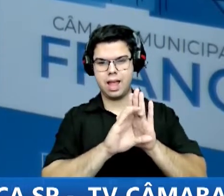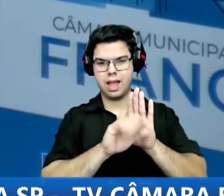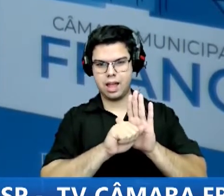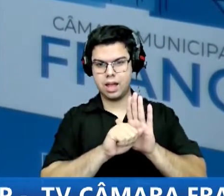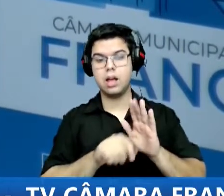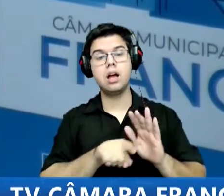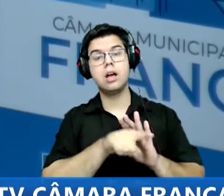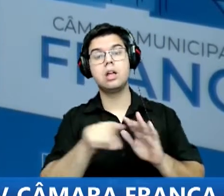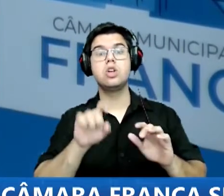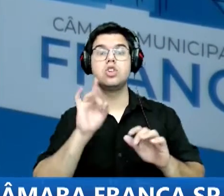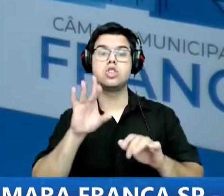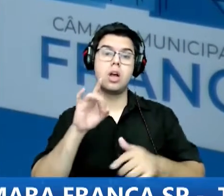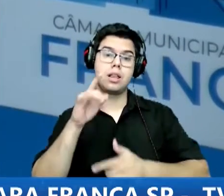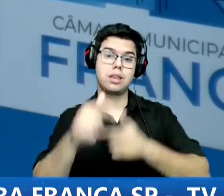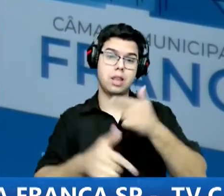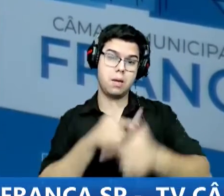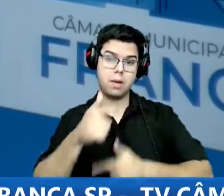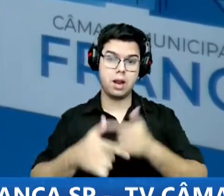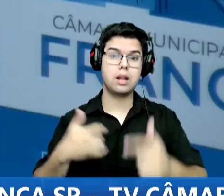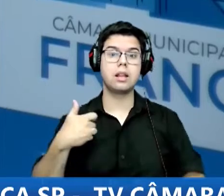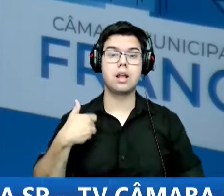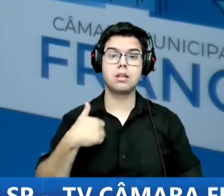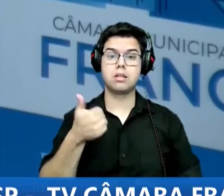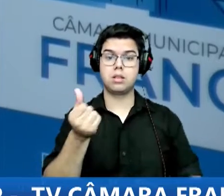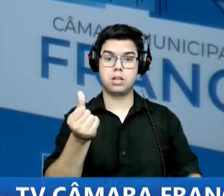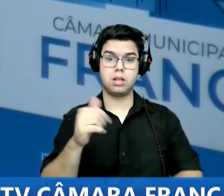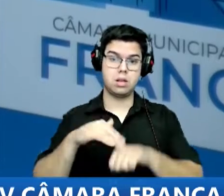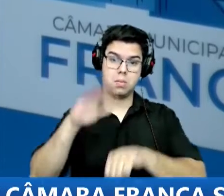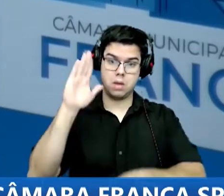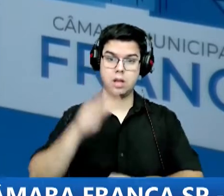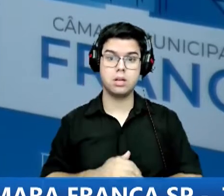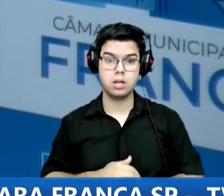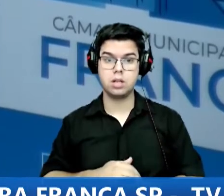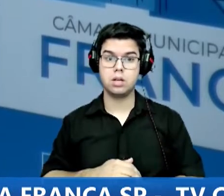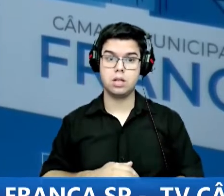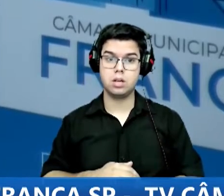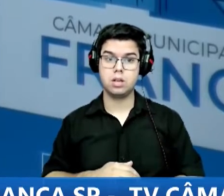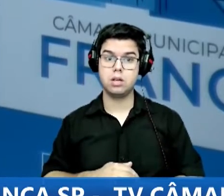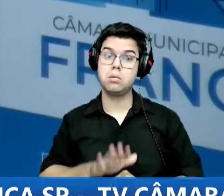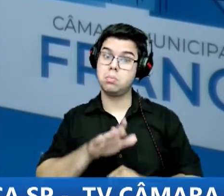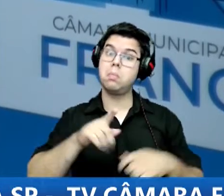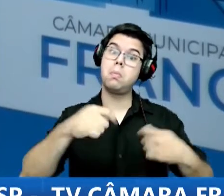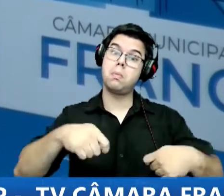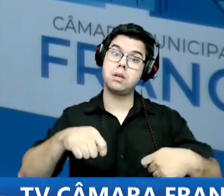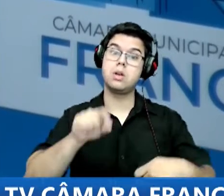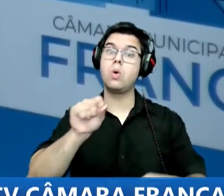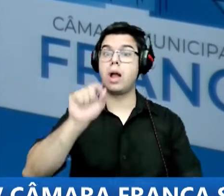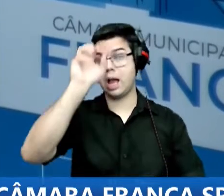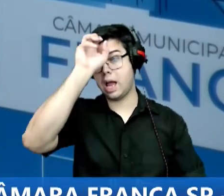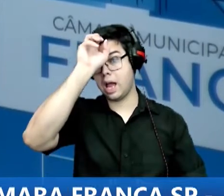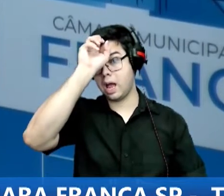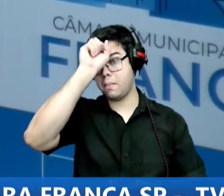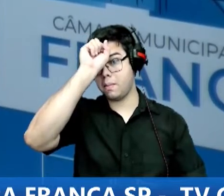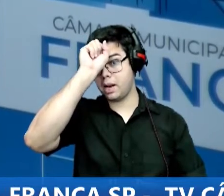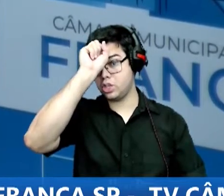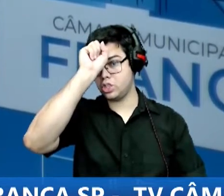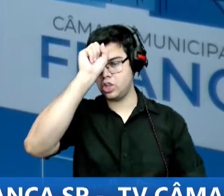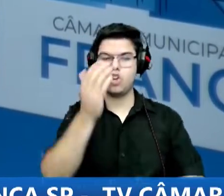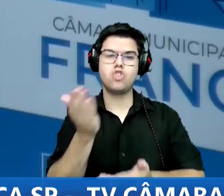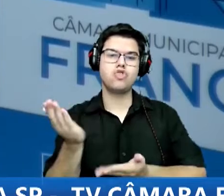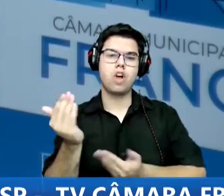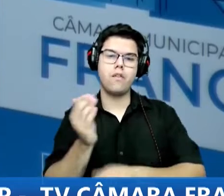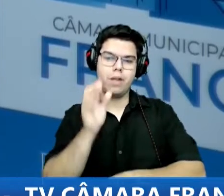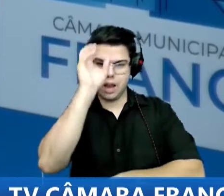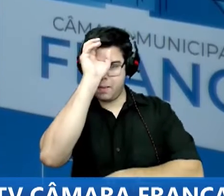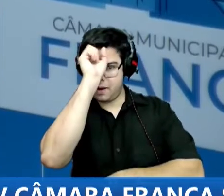os 16 anos, salvo na condição de aprendiz acima de 14. Então, quando se